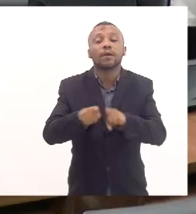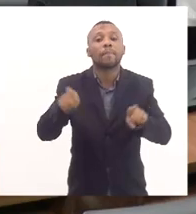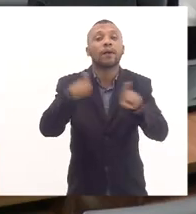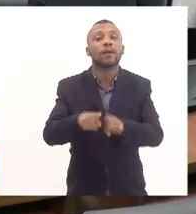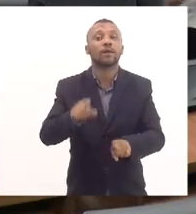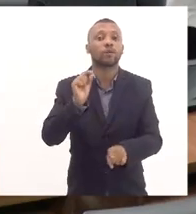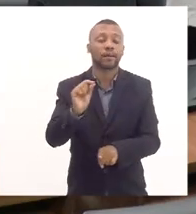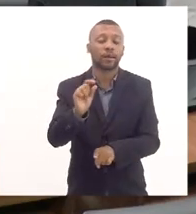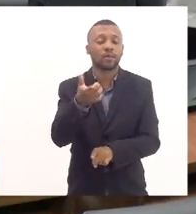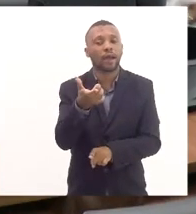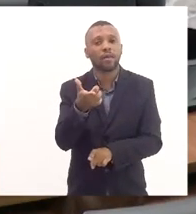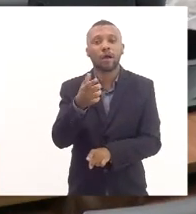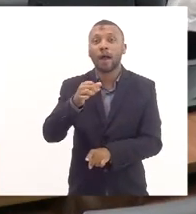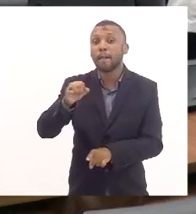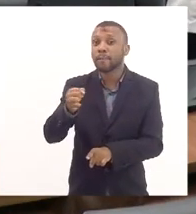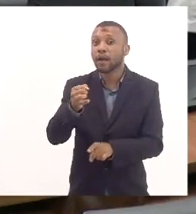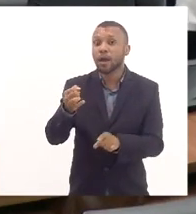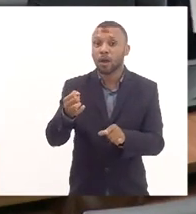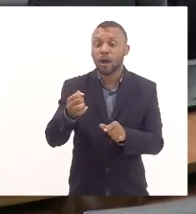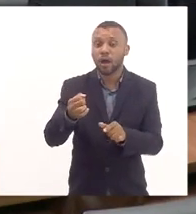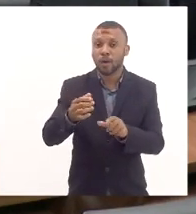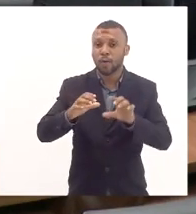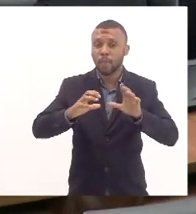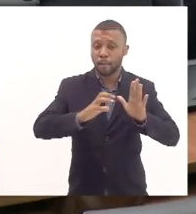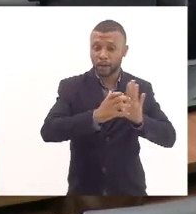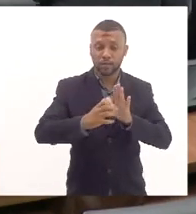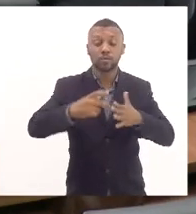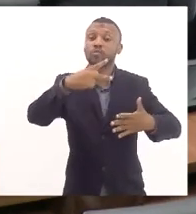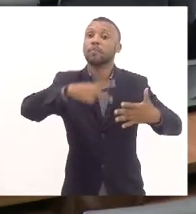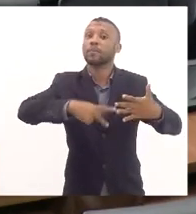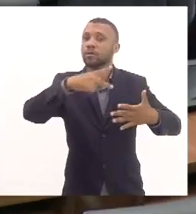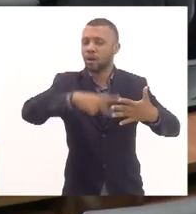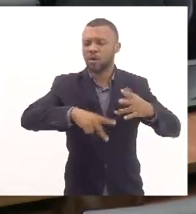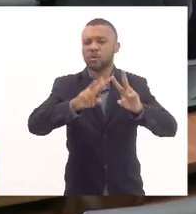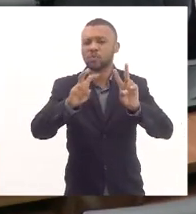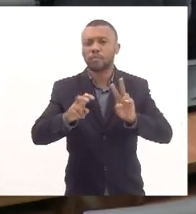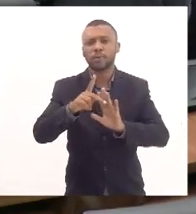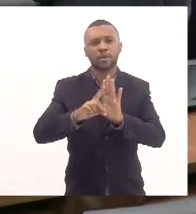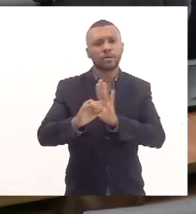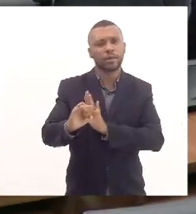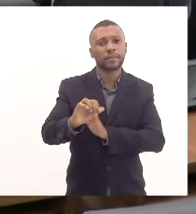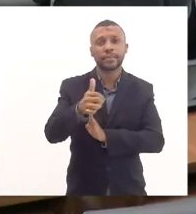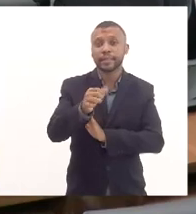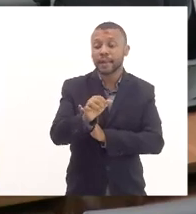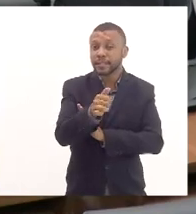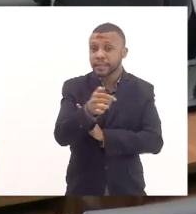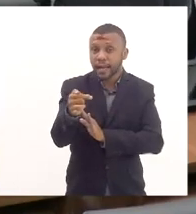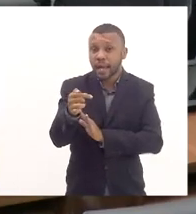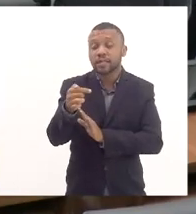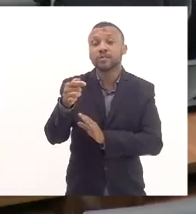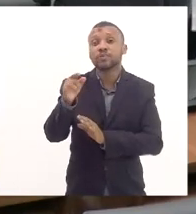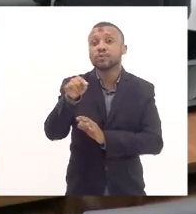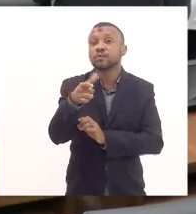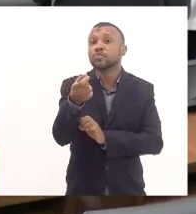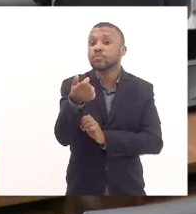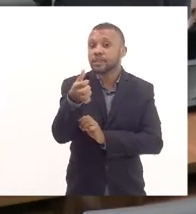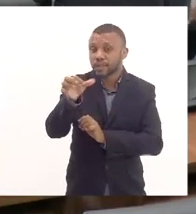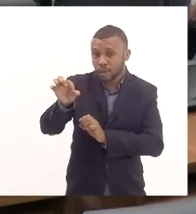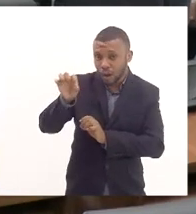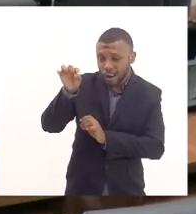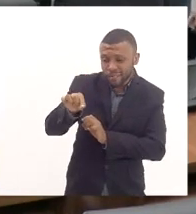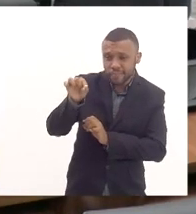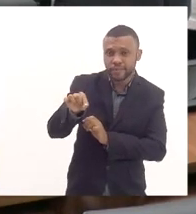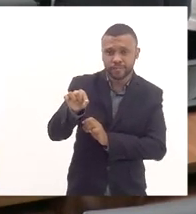para consignado extensão da bancada do PSOL no PL 1017 de 2019 1017 a